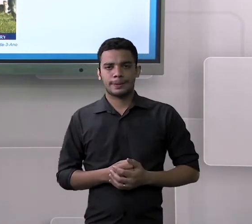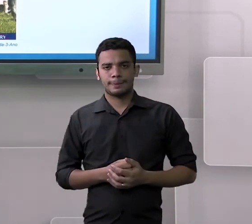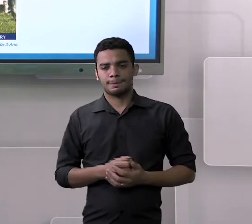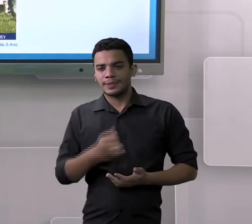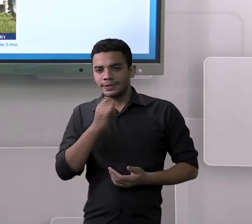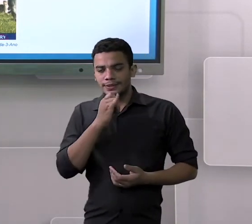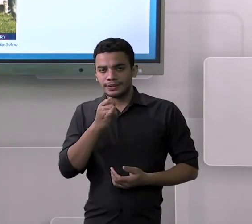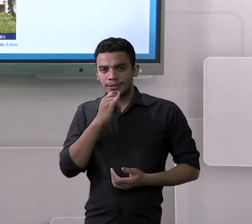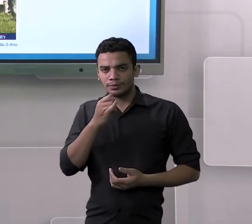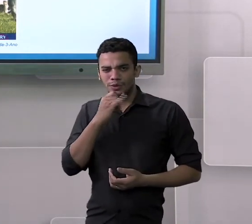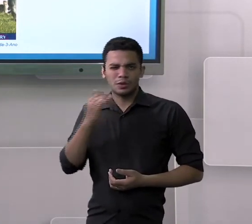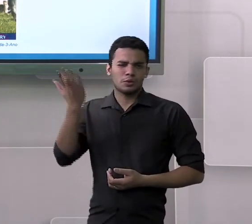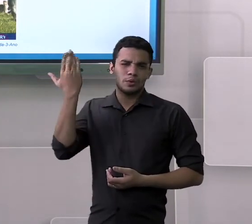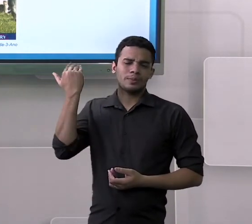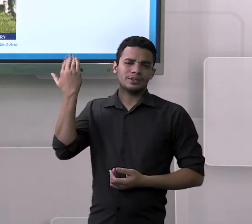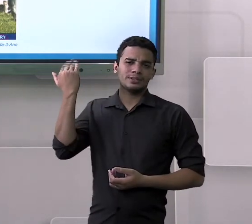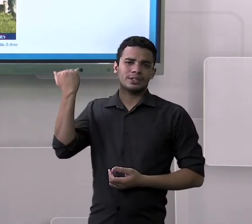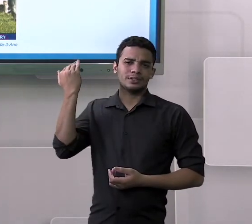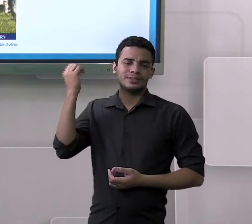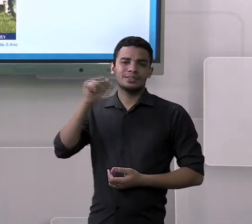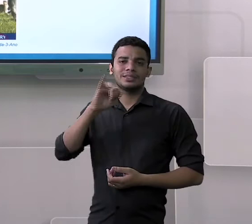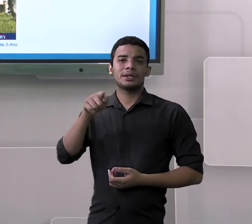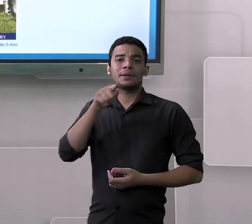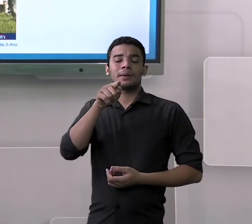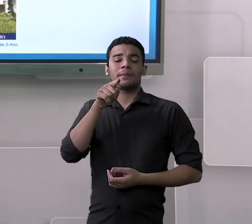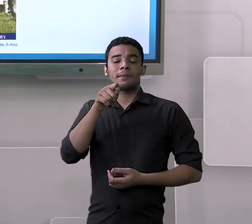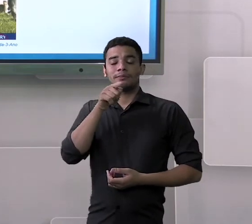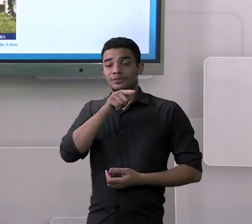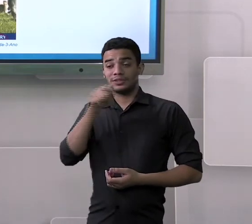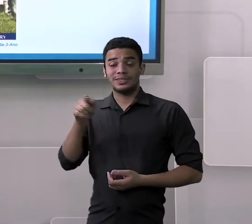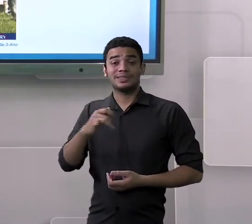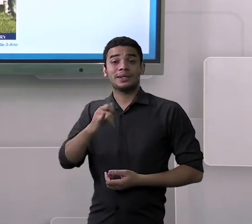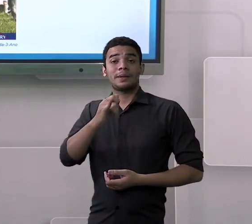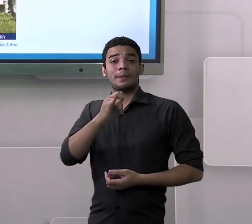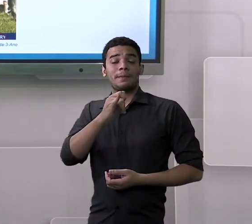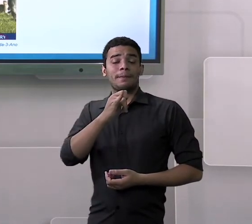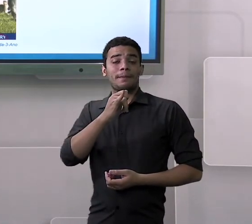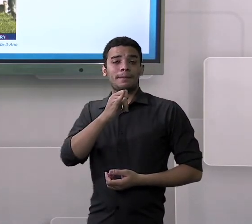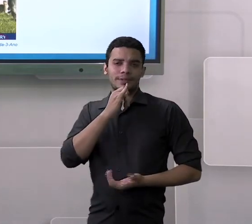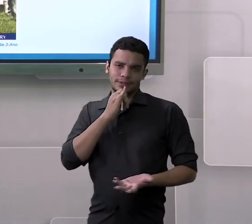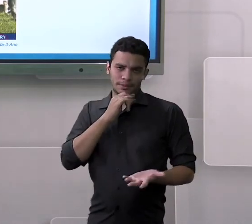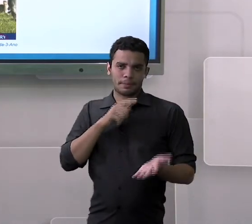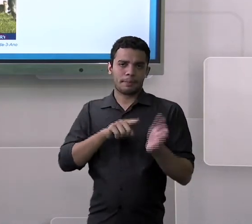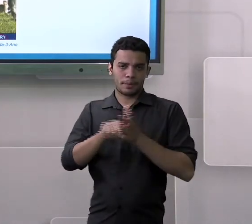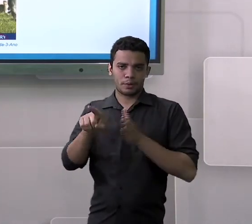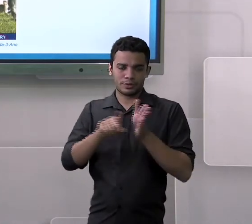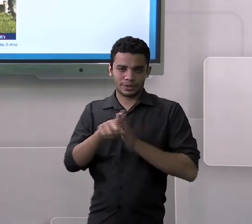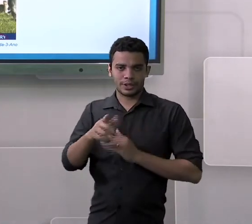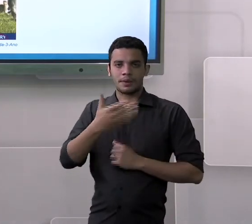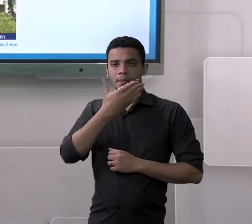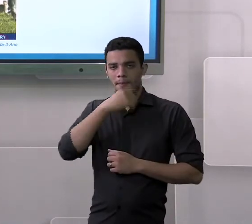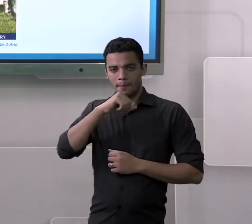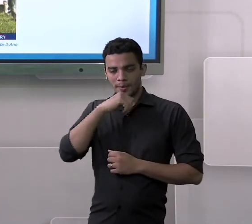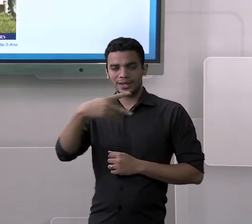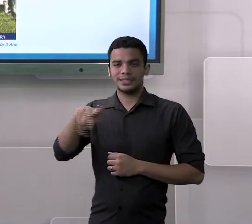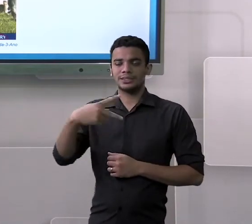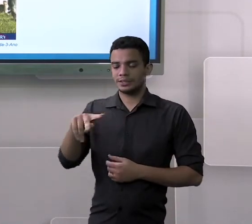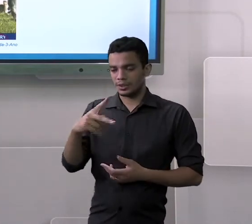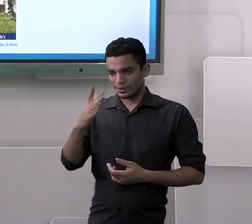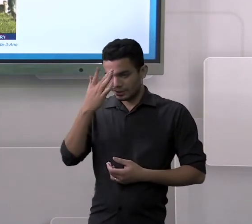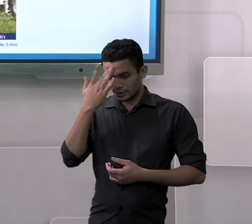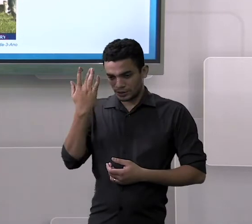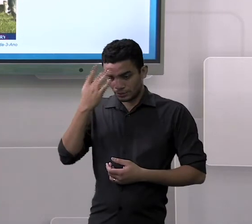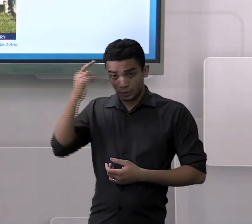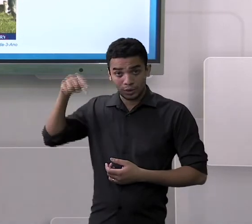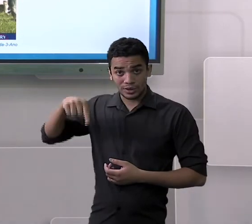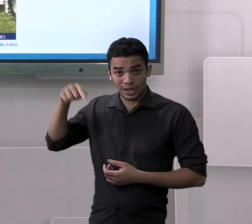da exposição mesmo, que a gente ia e todo mundo ia caracterizado com chapéu, calça